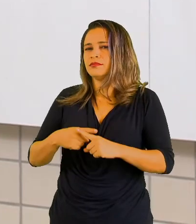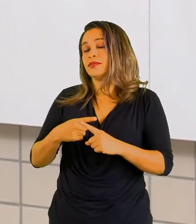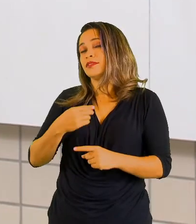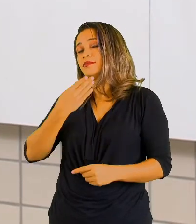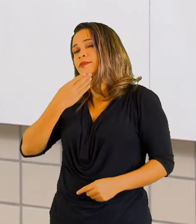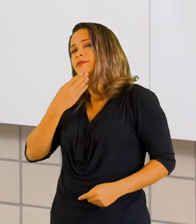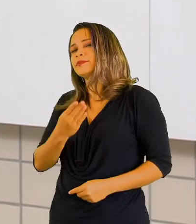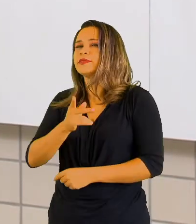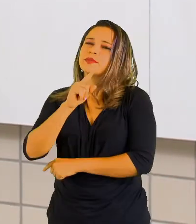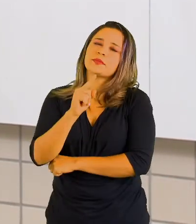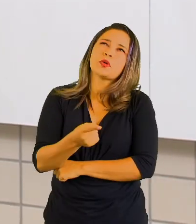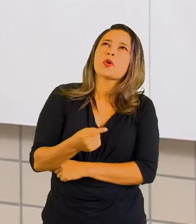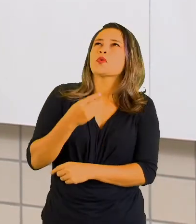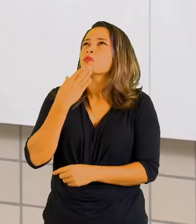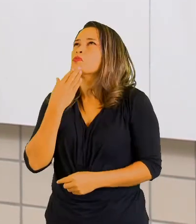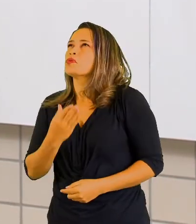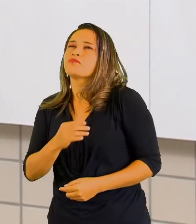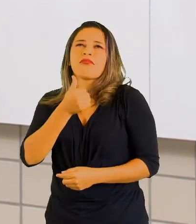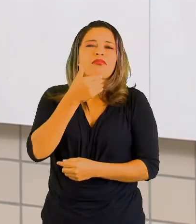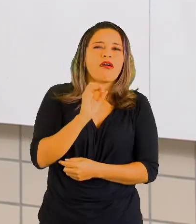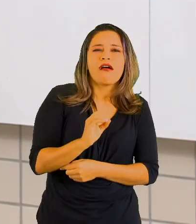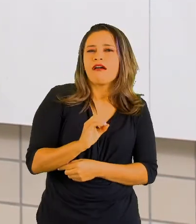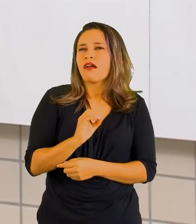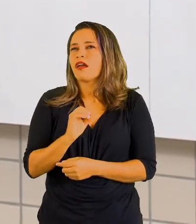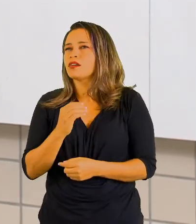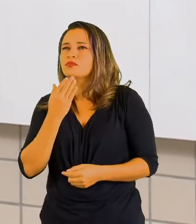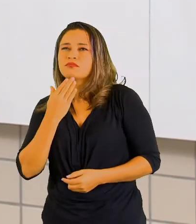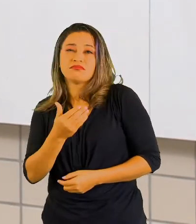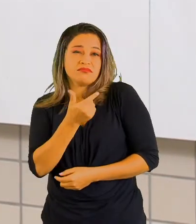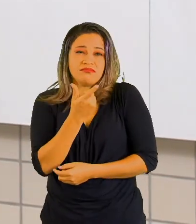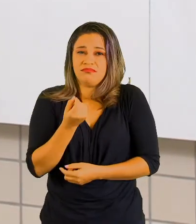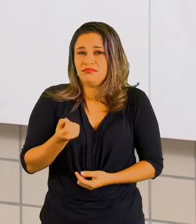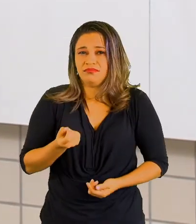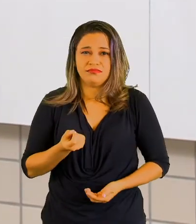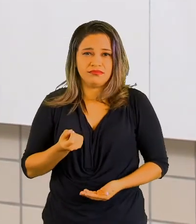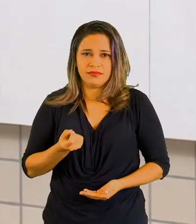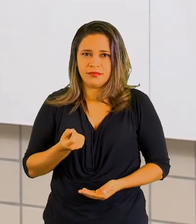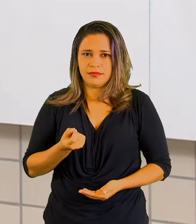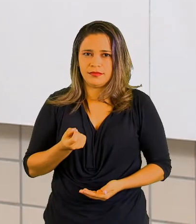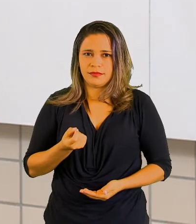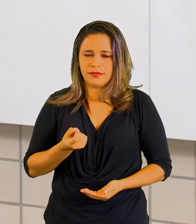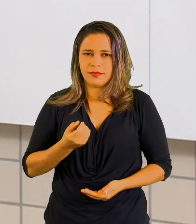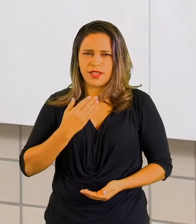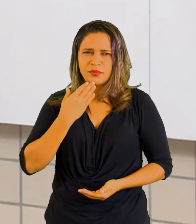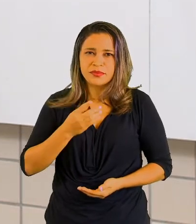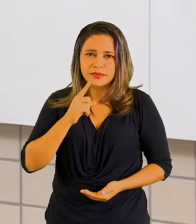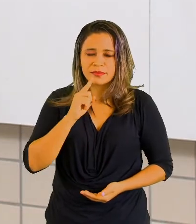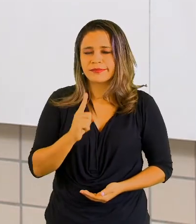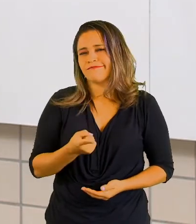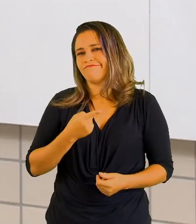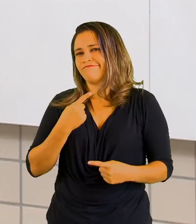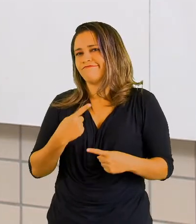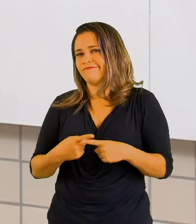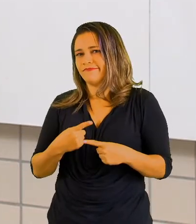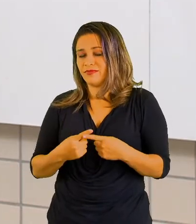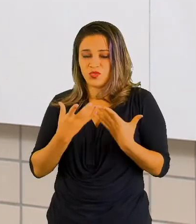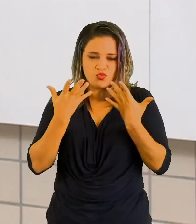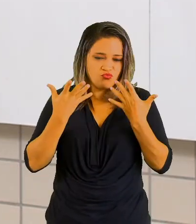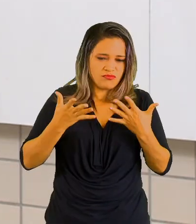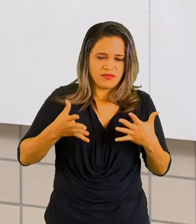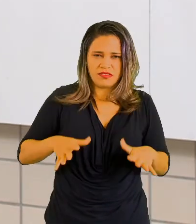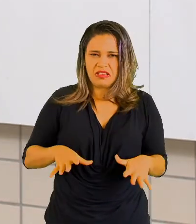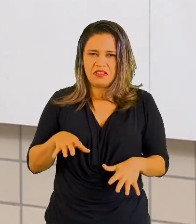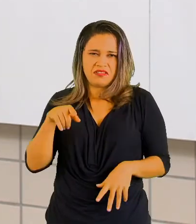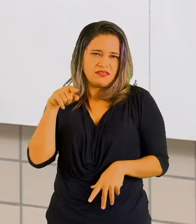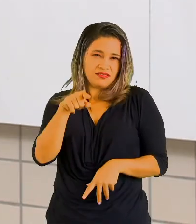não pedi 10 termos? Por que eu não pedi 20 termos? Olha, eu pedi 1000 termos porque eu não quero que vocês